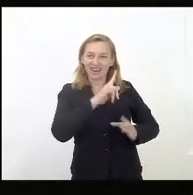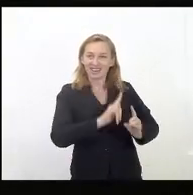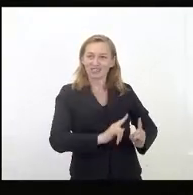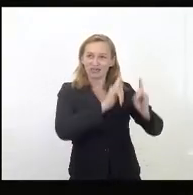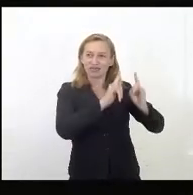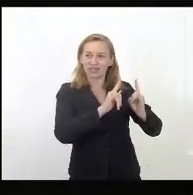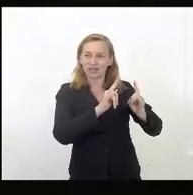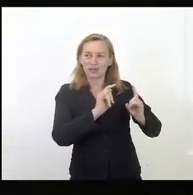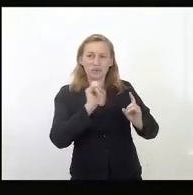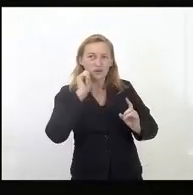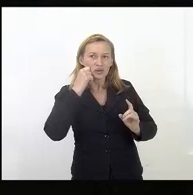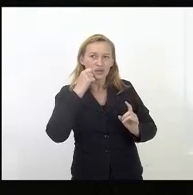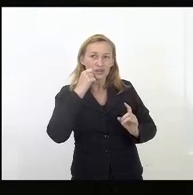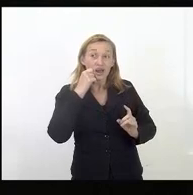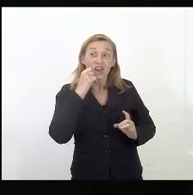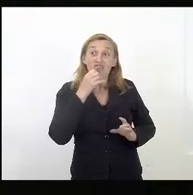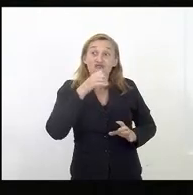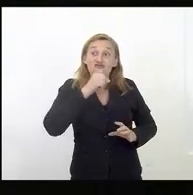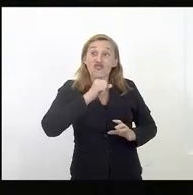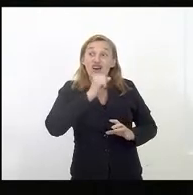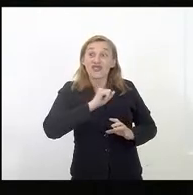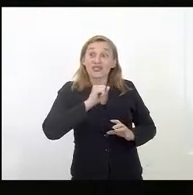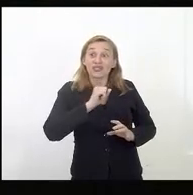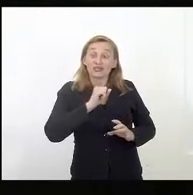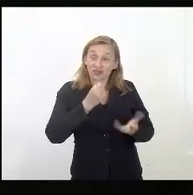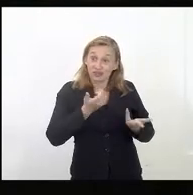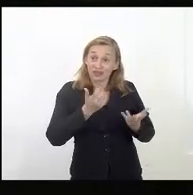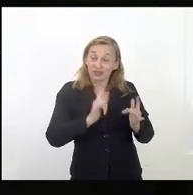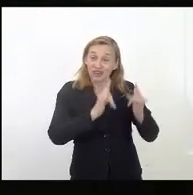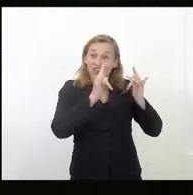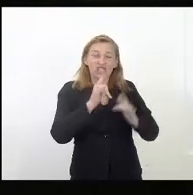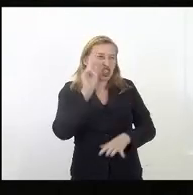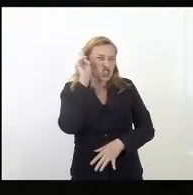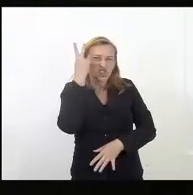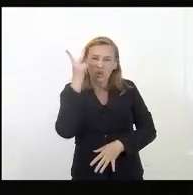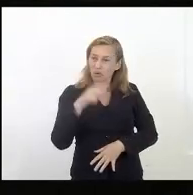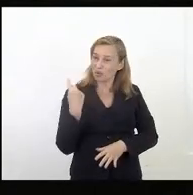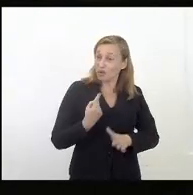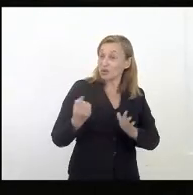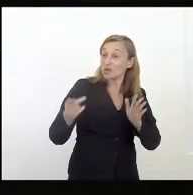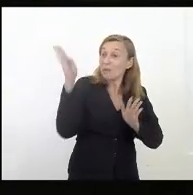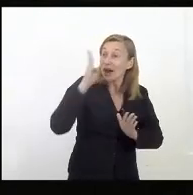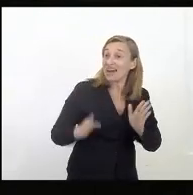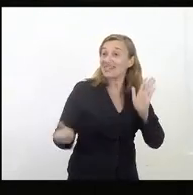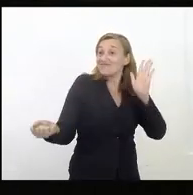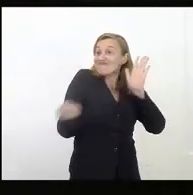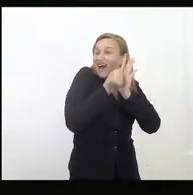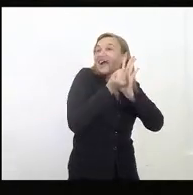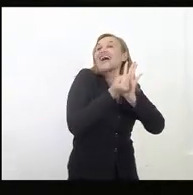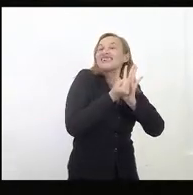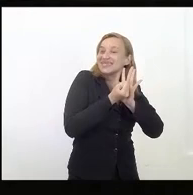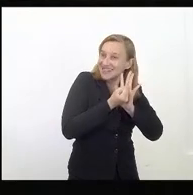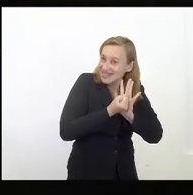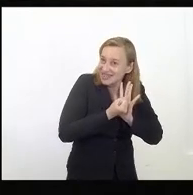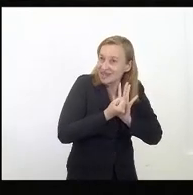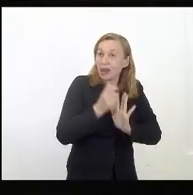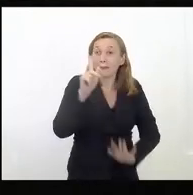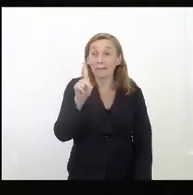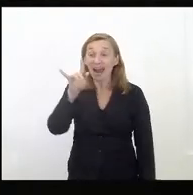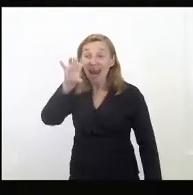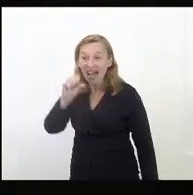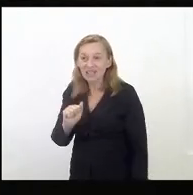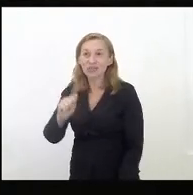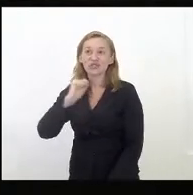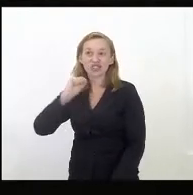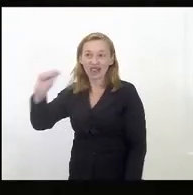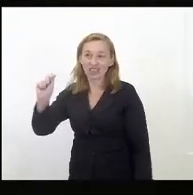Palácio Tiradentes histórico para o nosso país é uma história marcada o Parlamento Fluminense